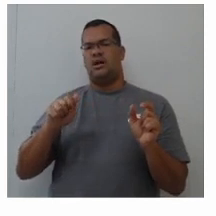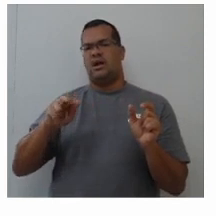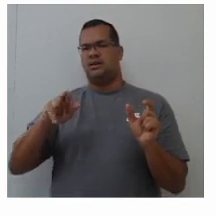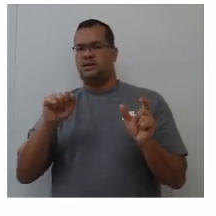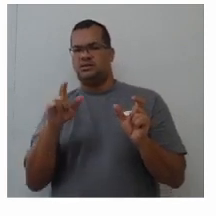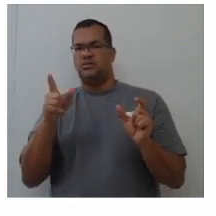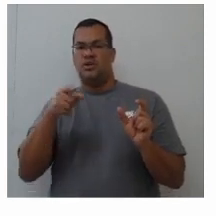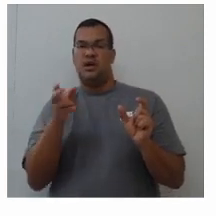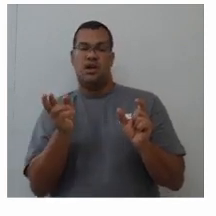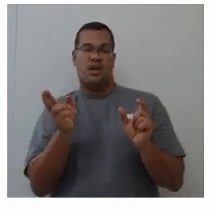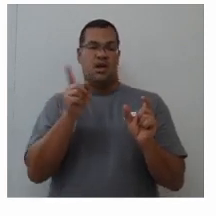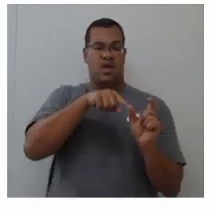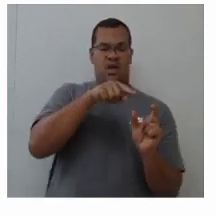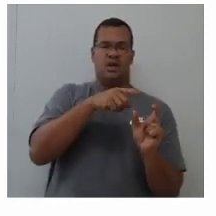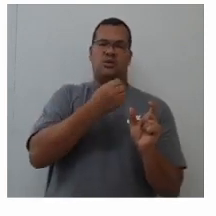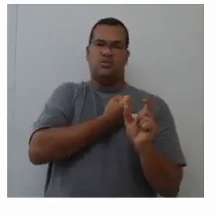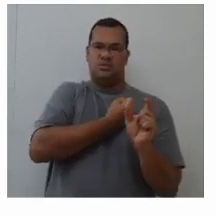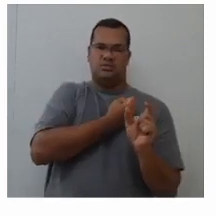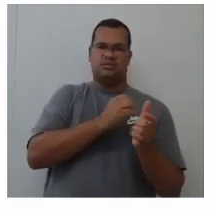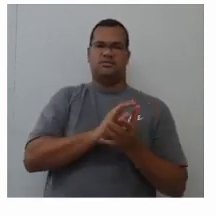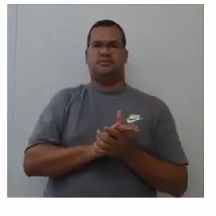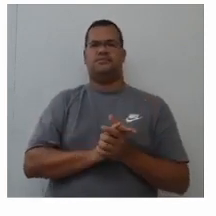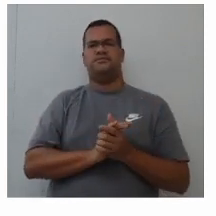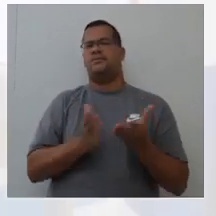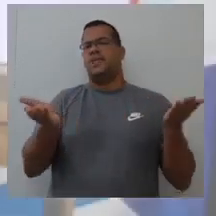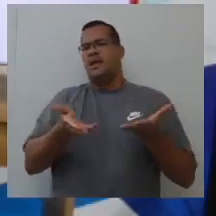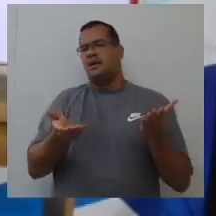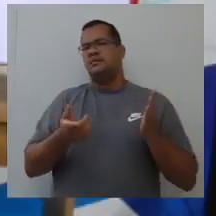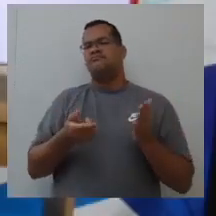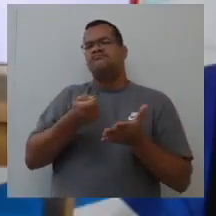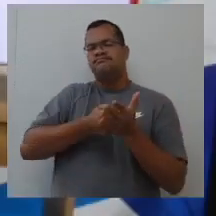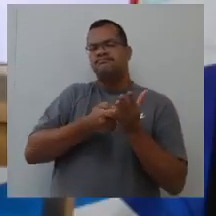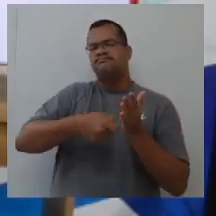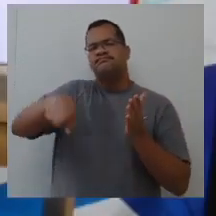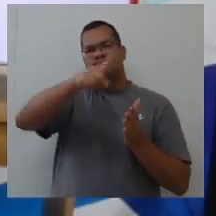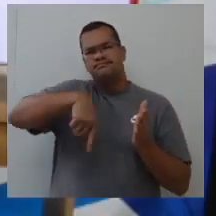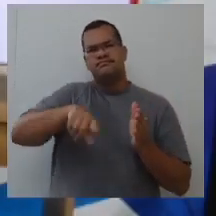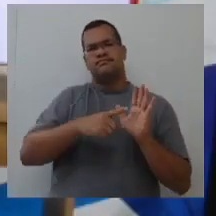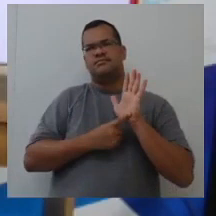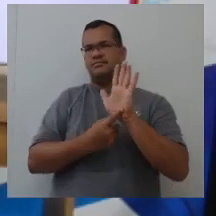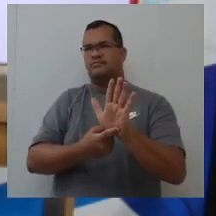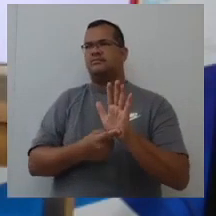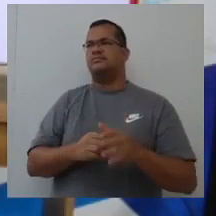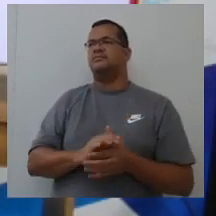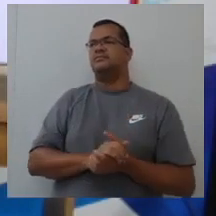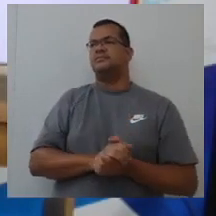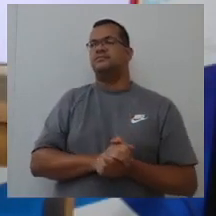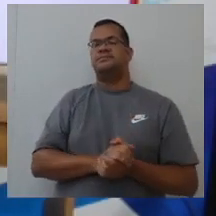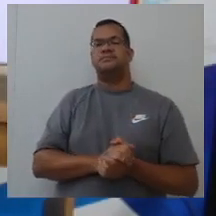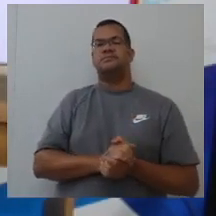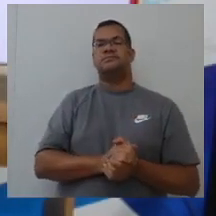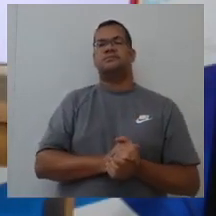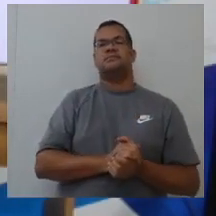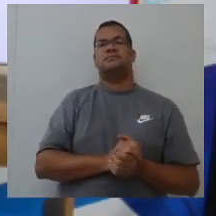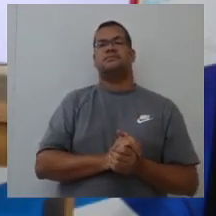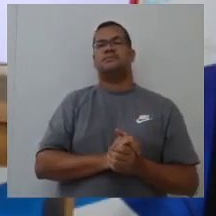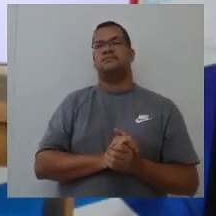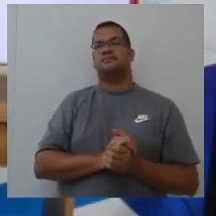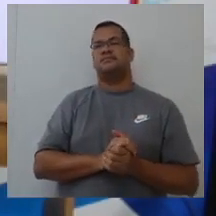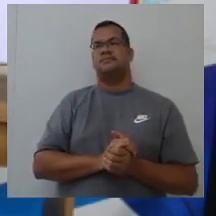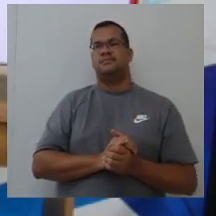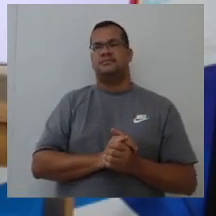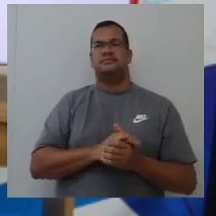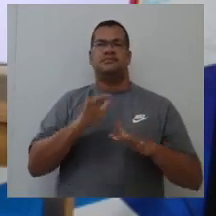Tá ligado aí? Beleza? Então, aqui eu estou tentando mostrar para vocês nessa tela isso, que como